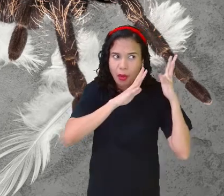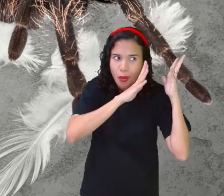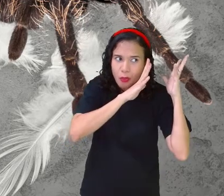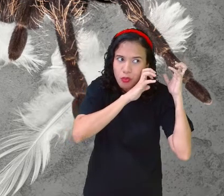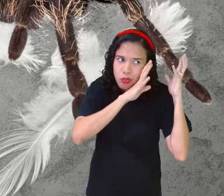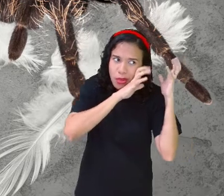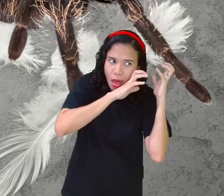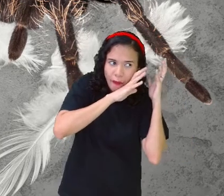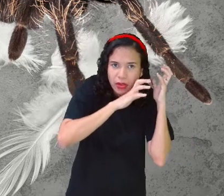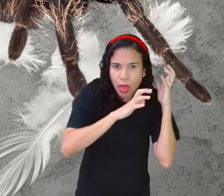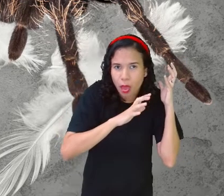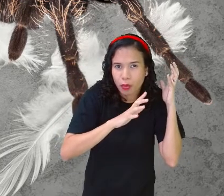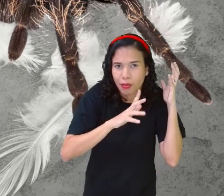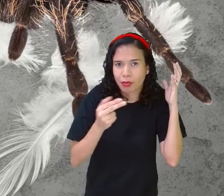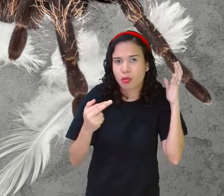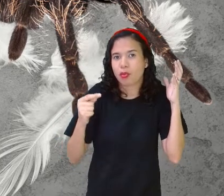de plumas.